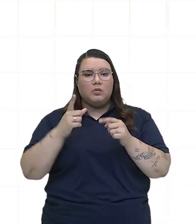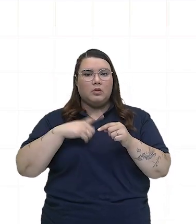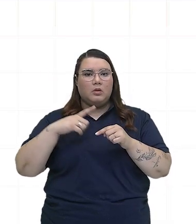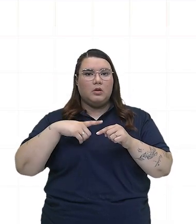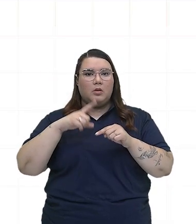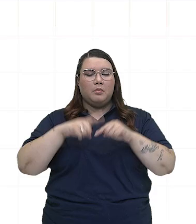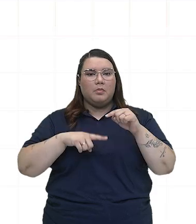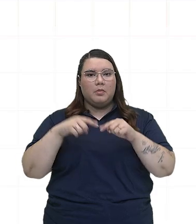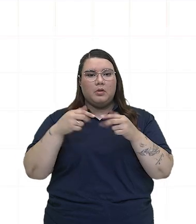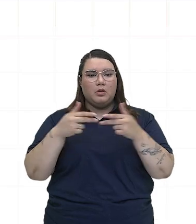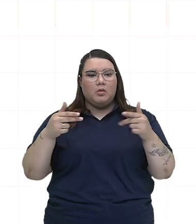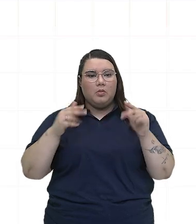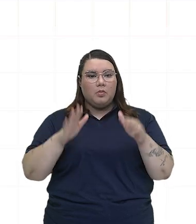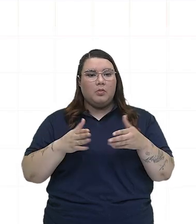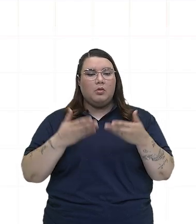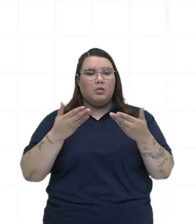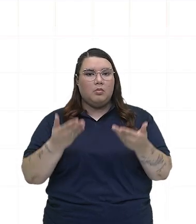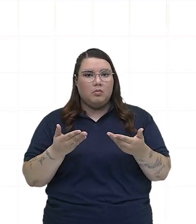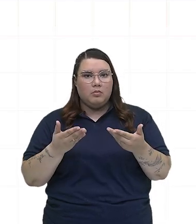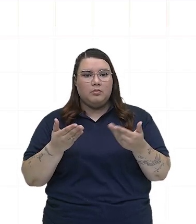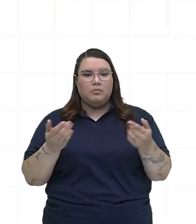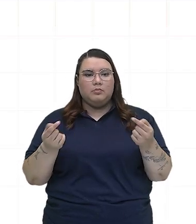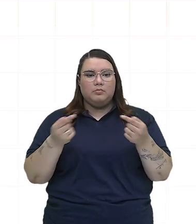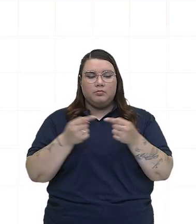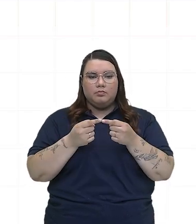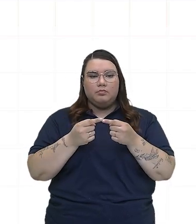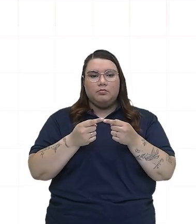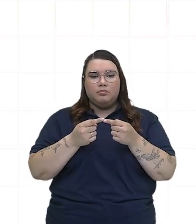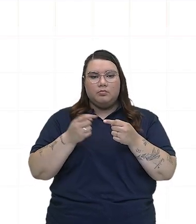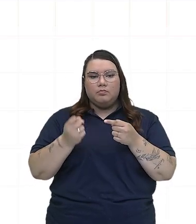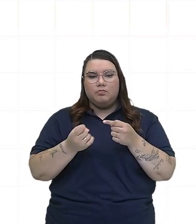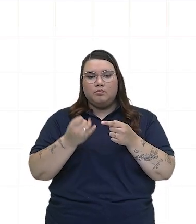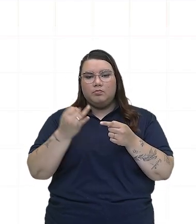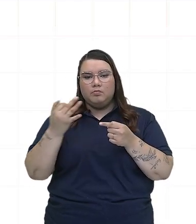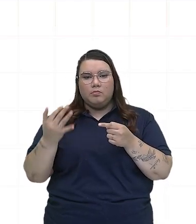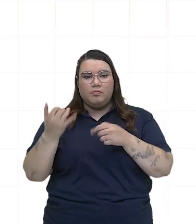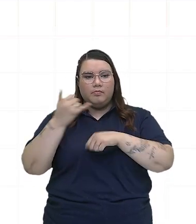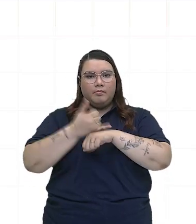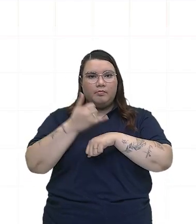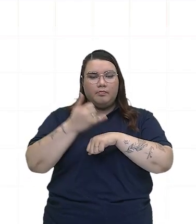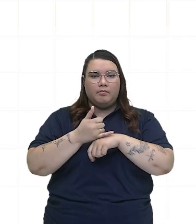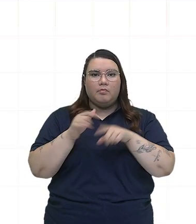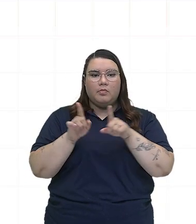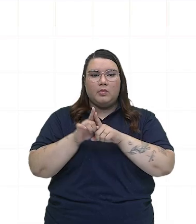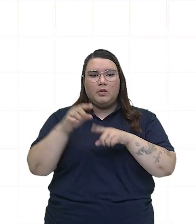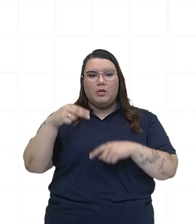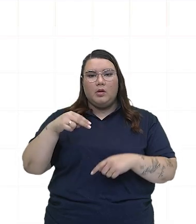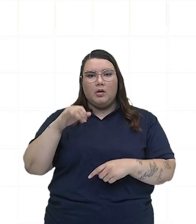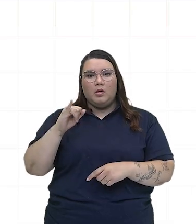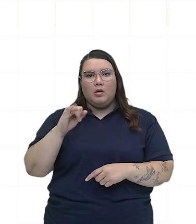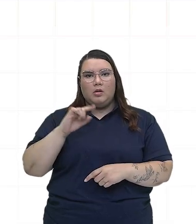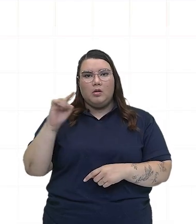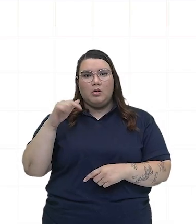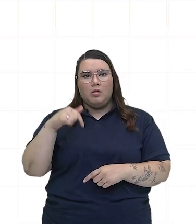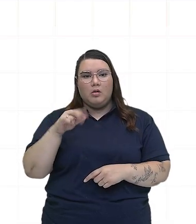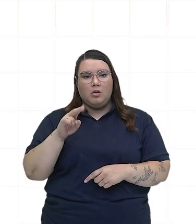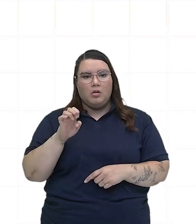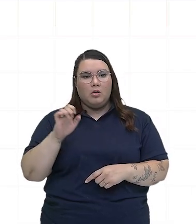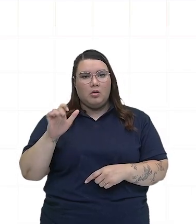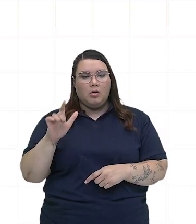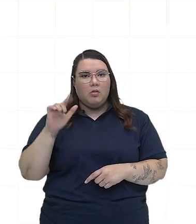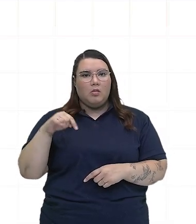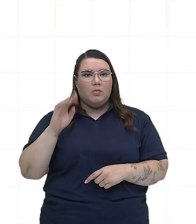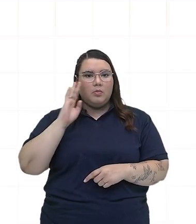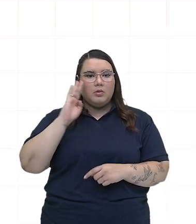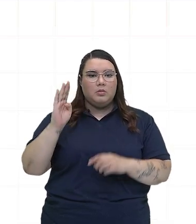formado principalmente, né, nós temos aí uma grande constituição de ferro e níquel, são os principais elementos